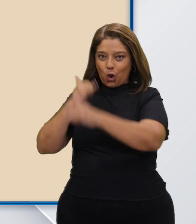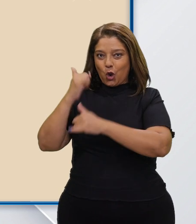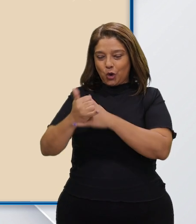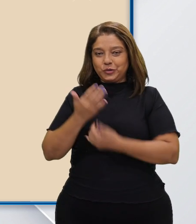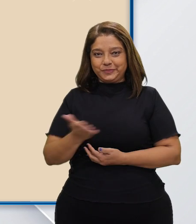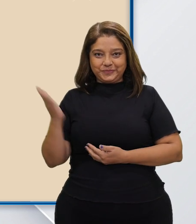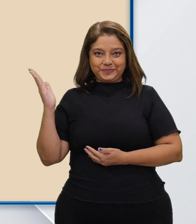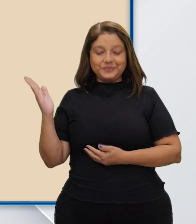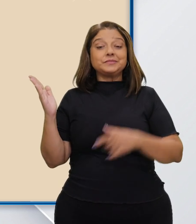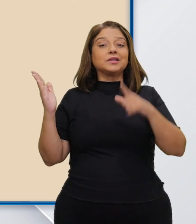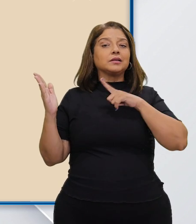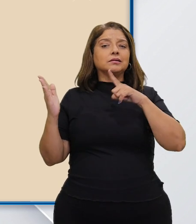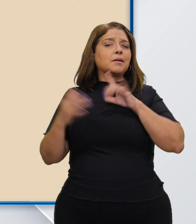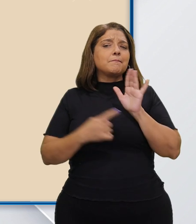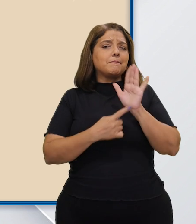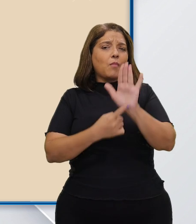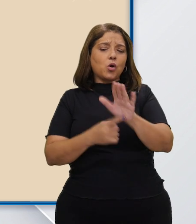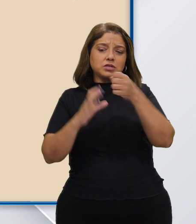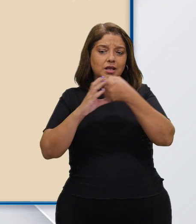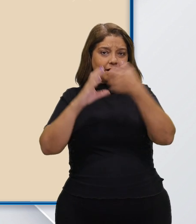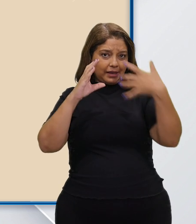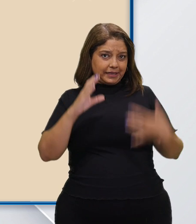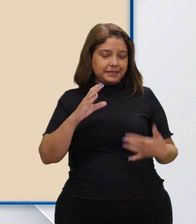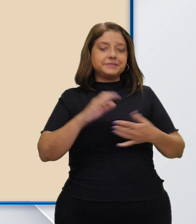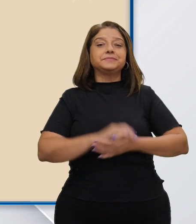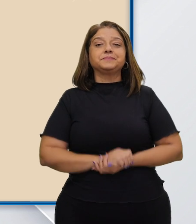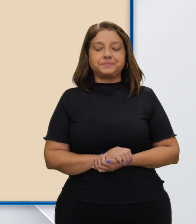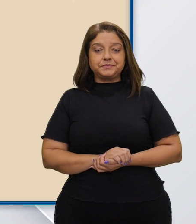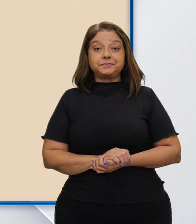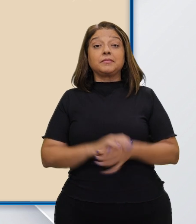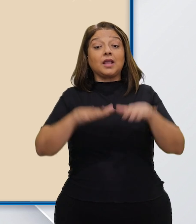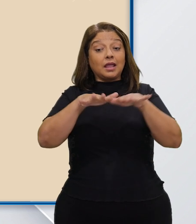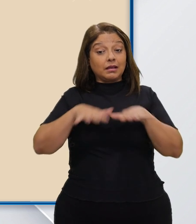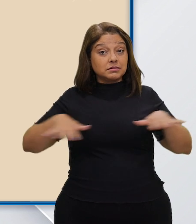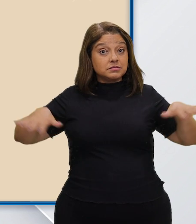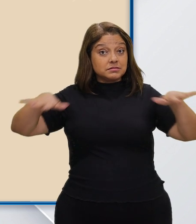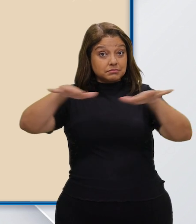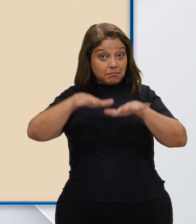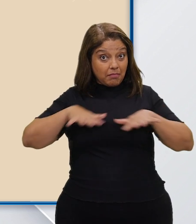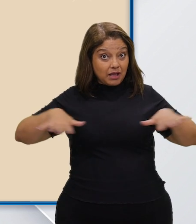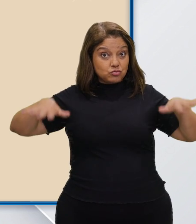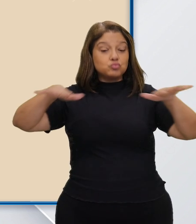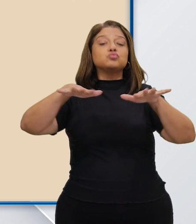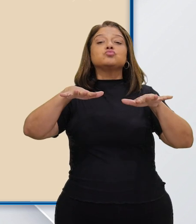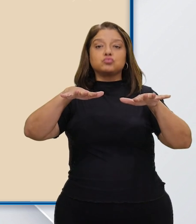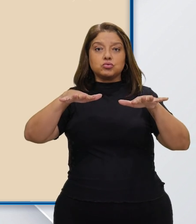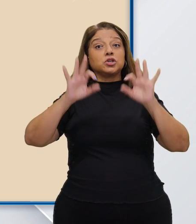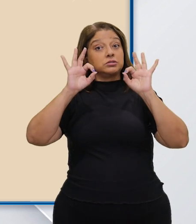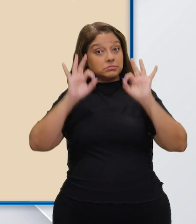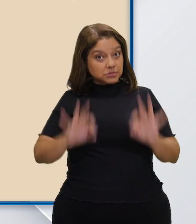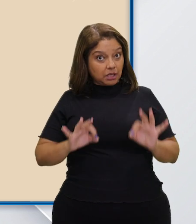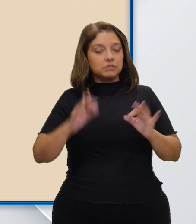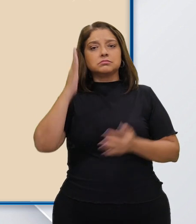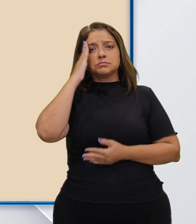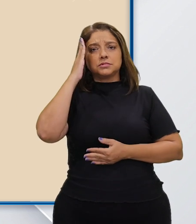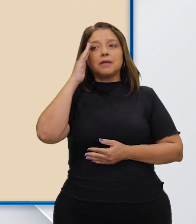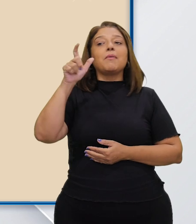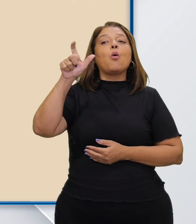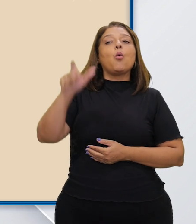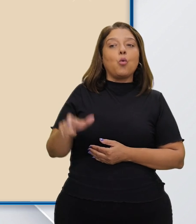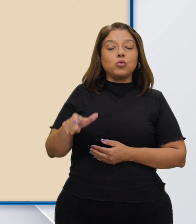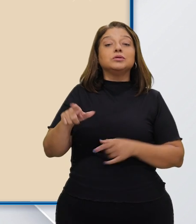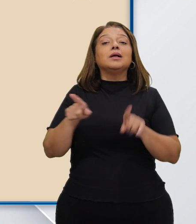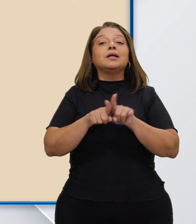ver? O conto apresenta as seguintes características: espaço delimitado, temos um